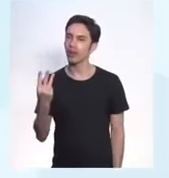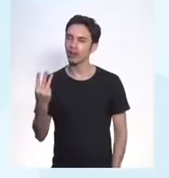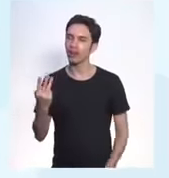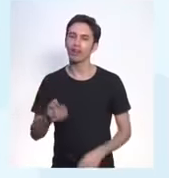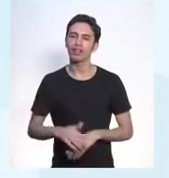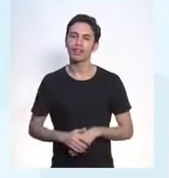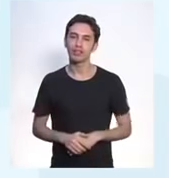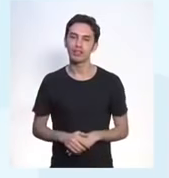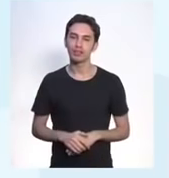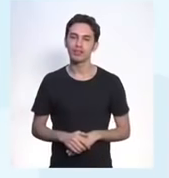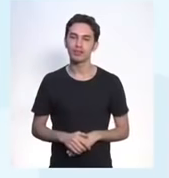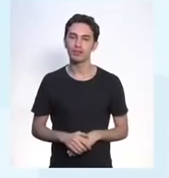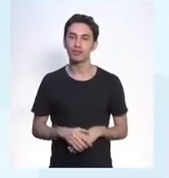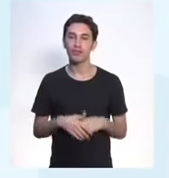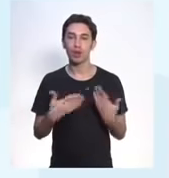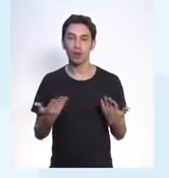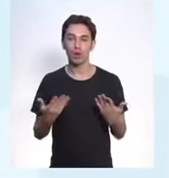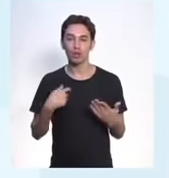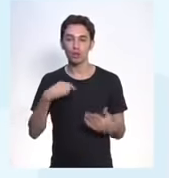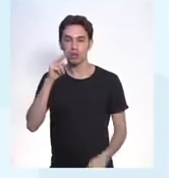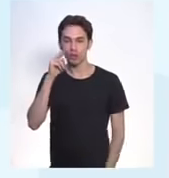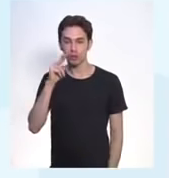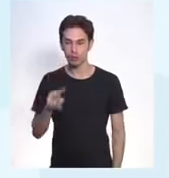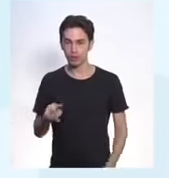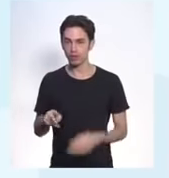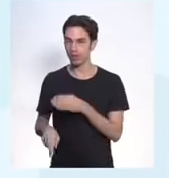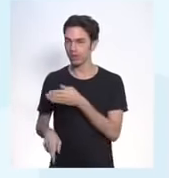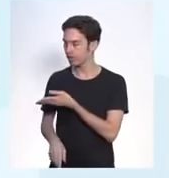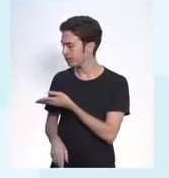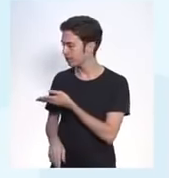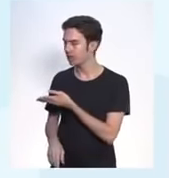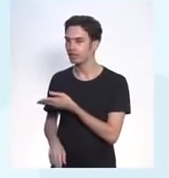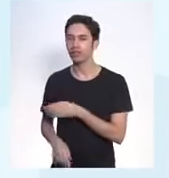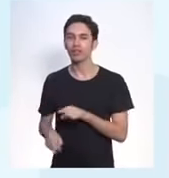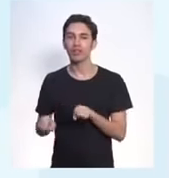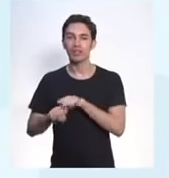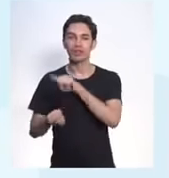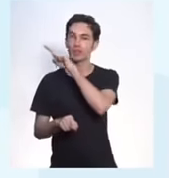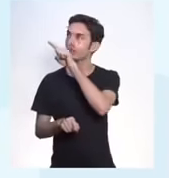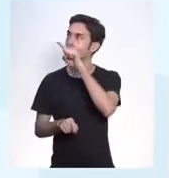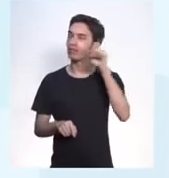5 é ou eu só observar aqui ó cinco